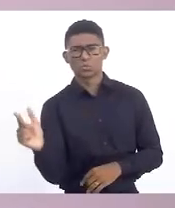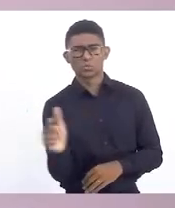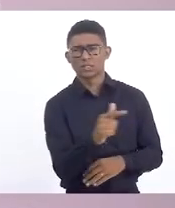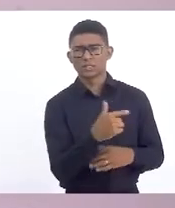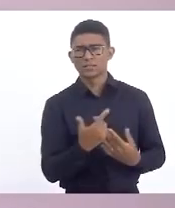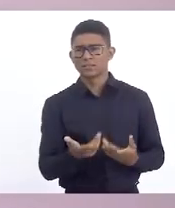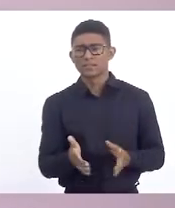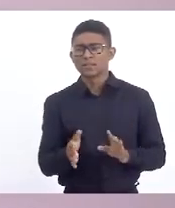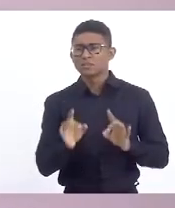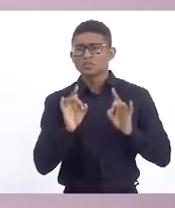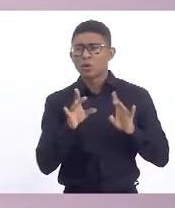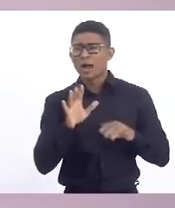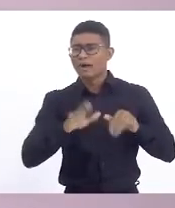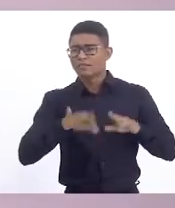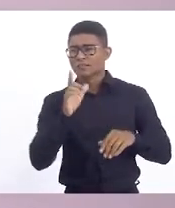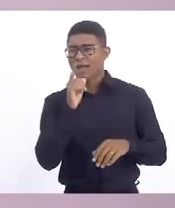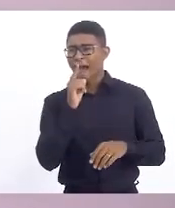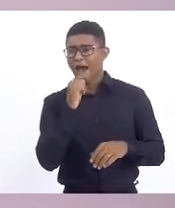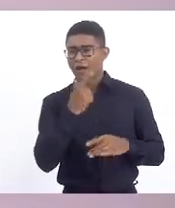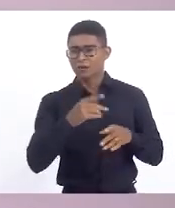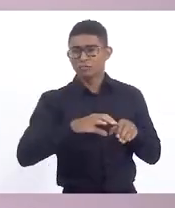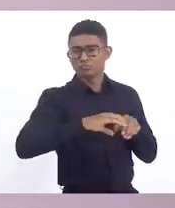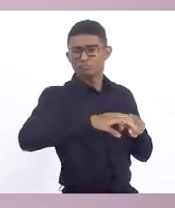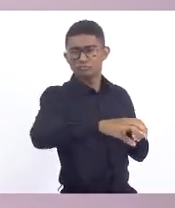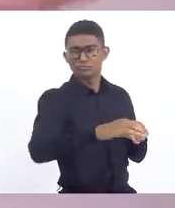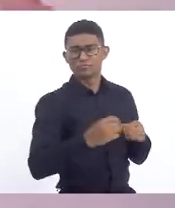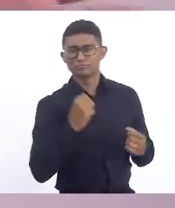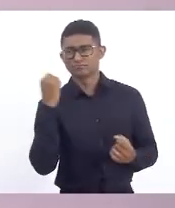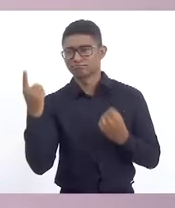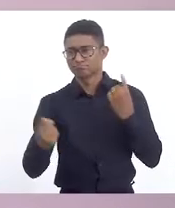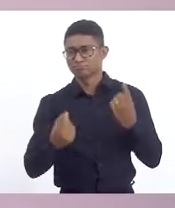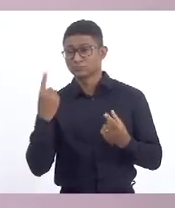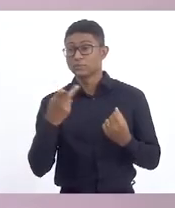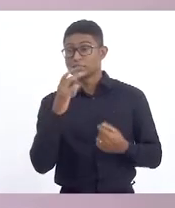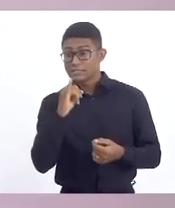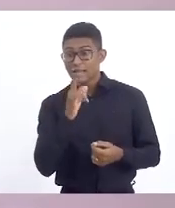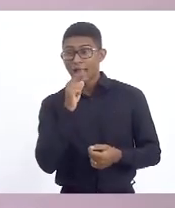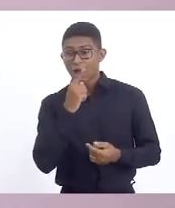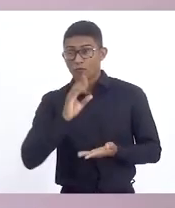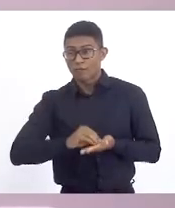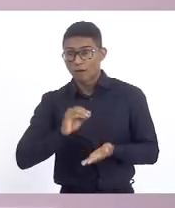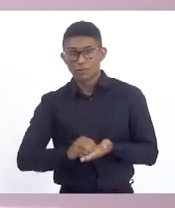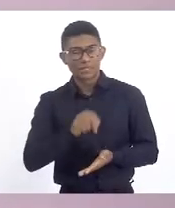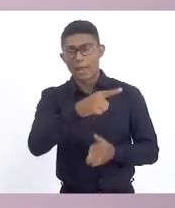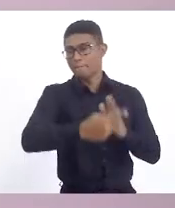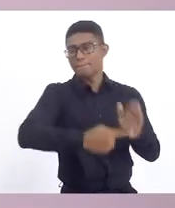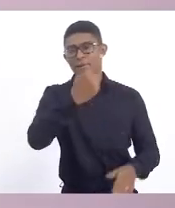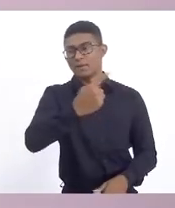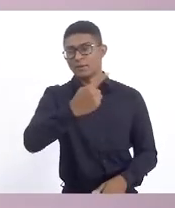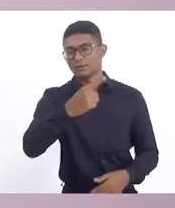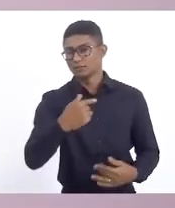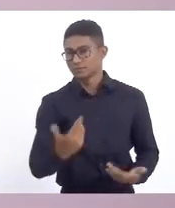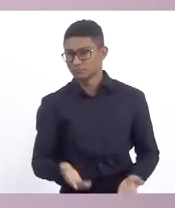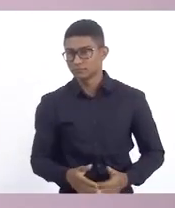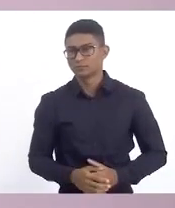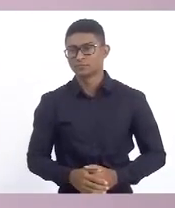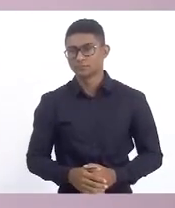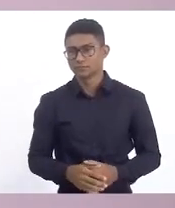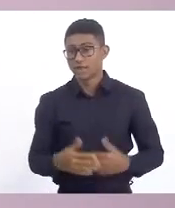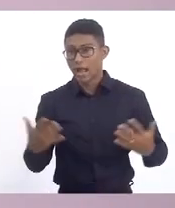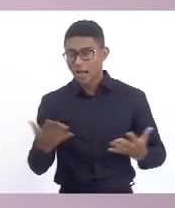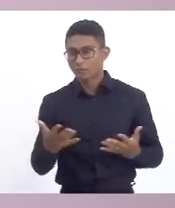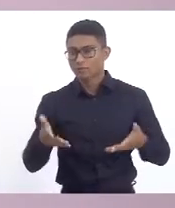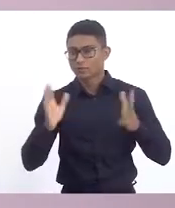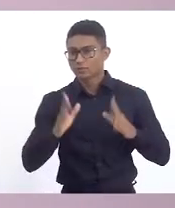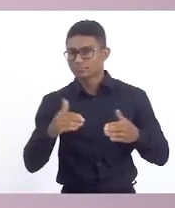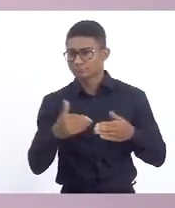de bastante água para abastecer toda a população da cidade. Quando falta água, o primeiro lugar que falta água é na Zona Oeste. E eu gostaria, para terminar... Eu